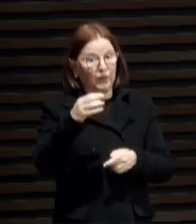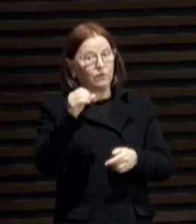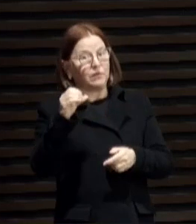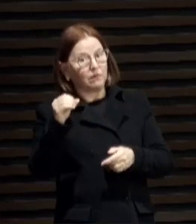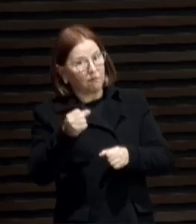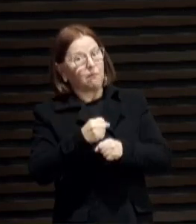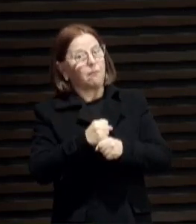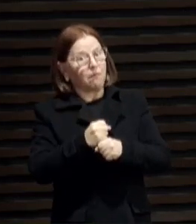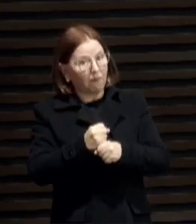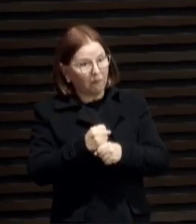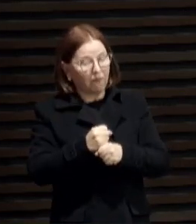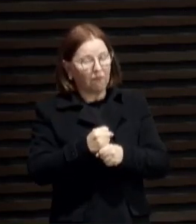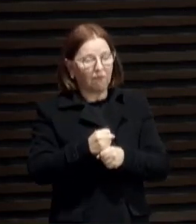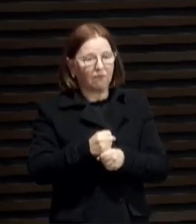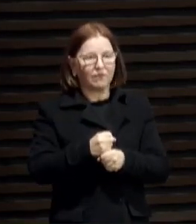calou.